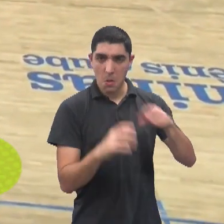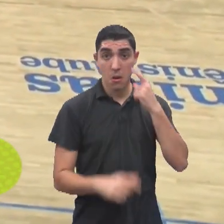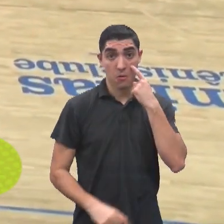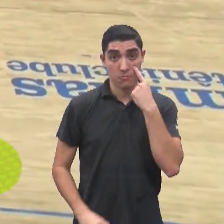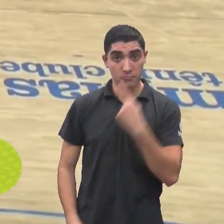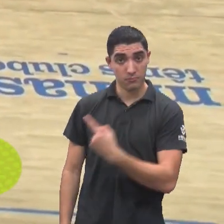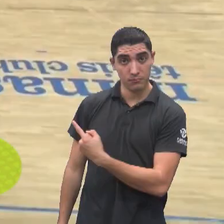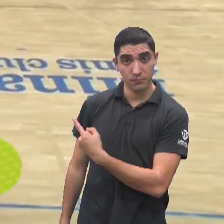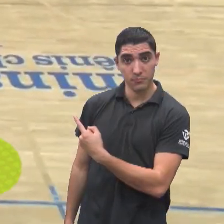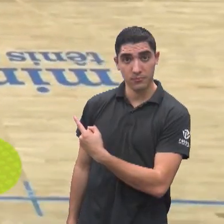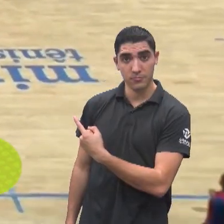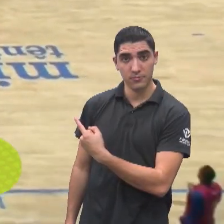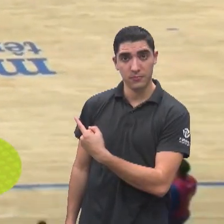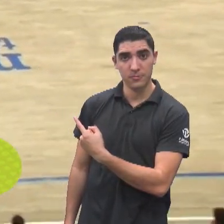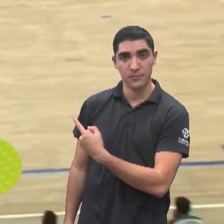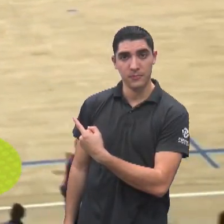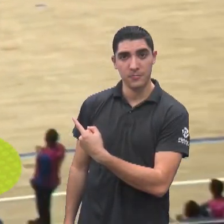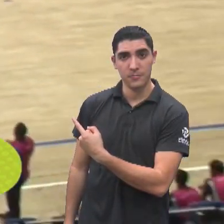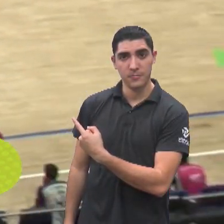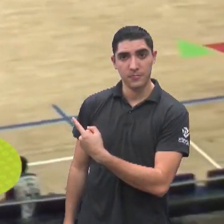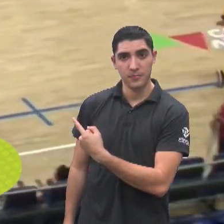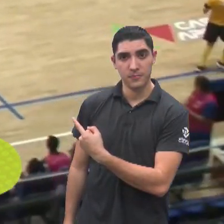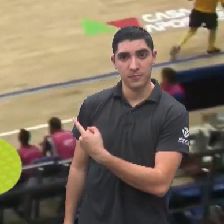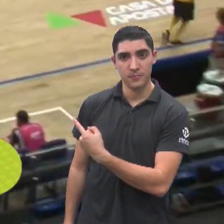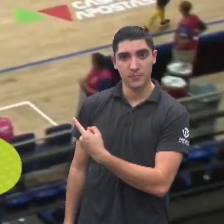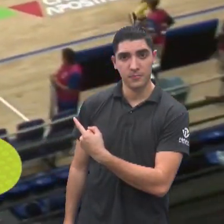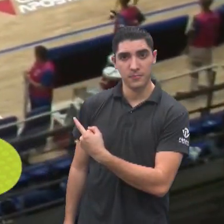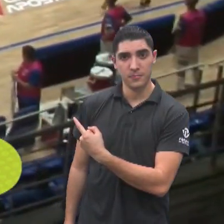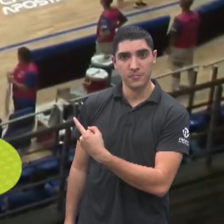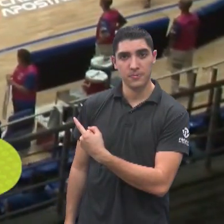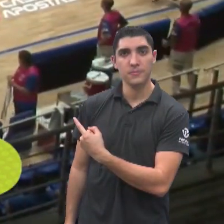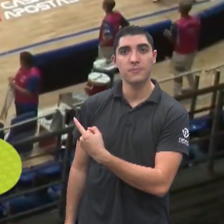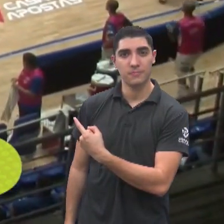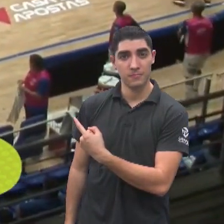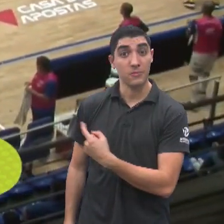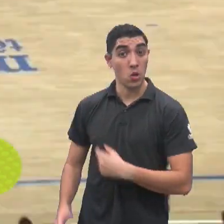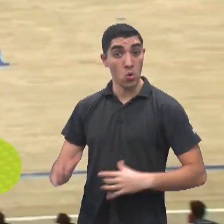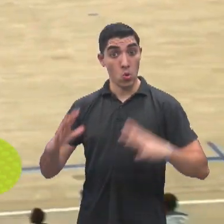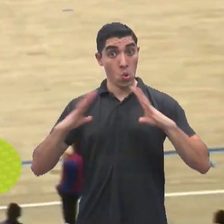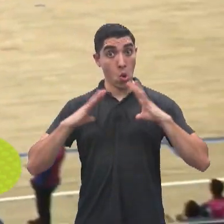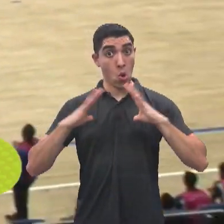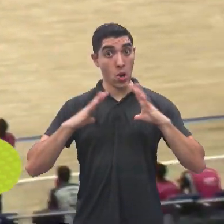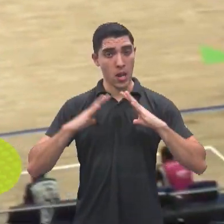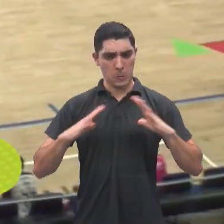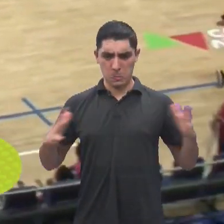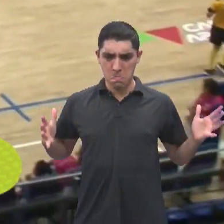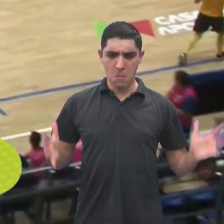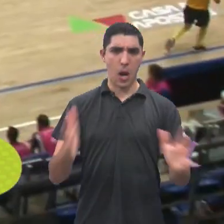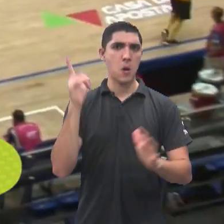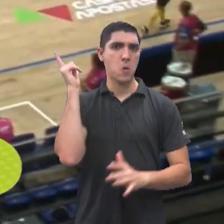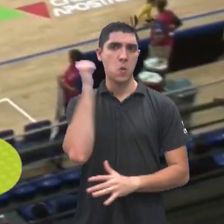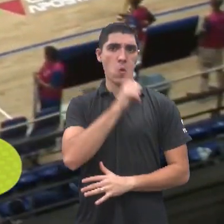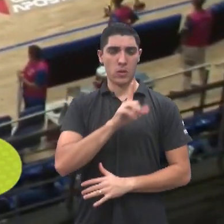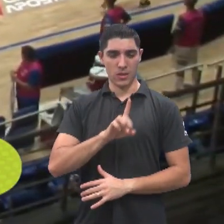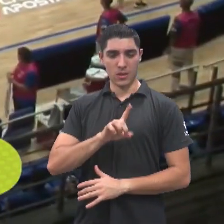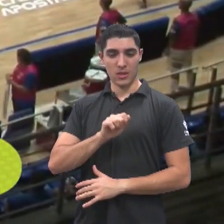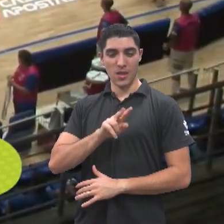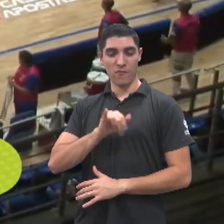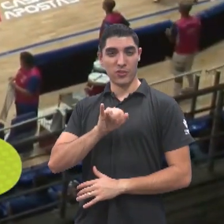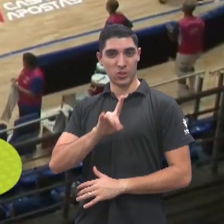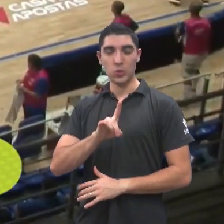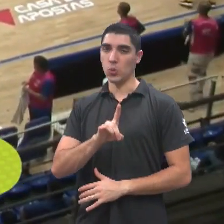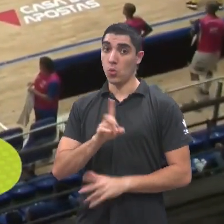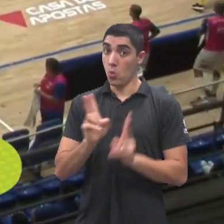esquerda, Pedro Carioca recebeu livre na cara de David, que saiu fechando e fez boa defesa nos pés de Pedro Carioca. Segue